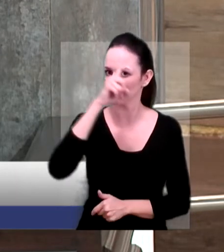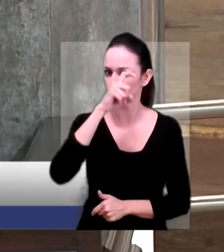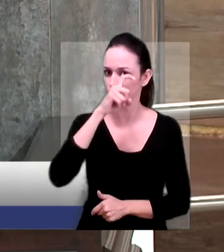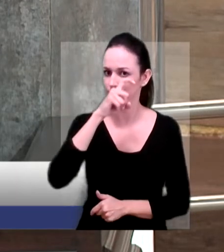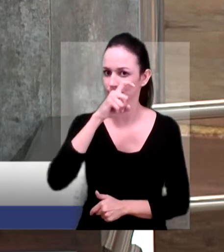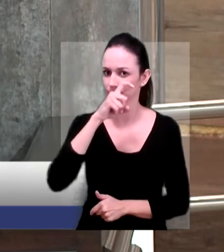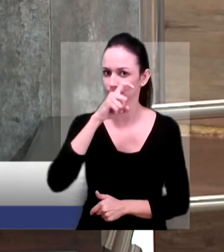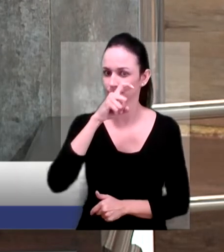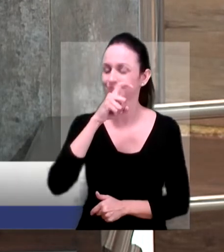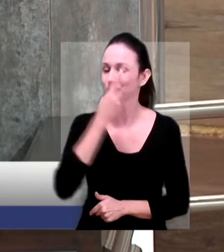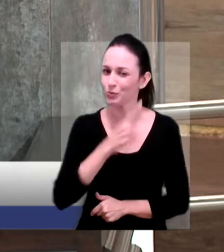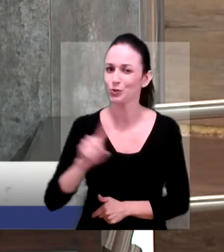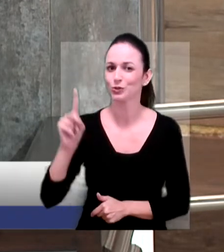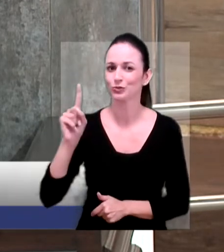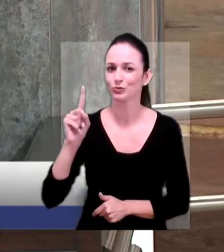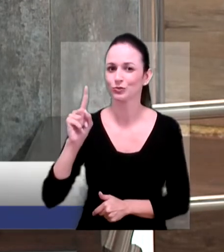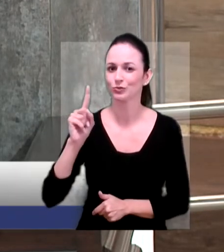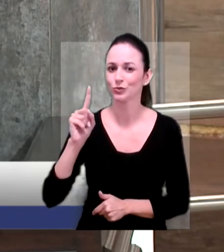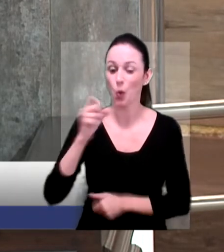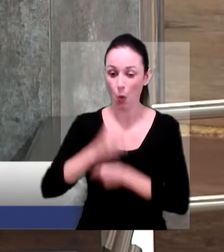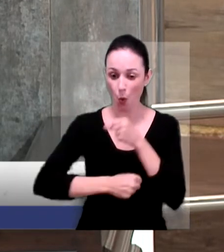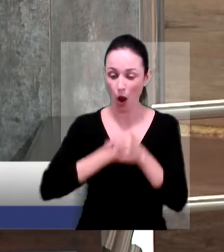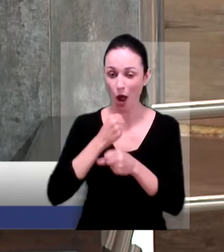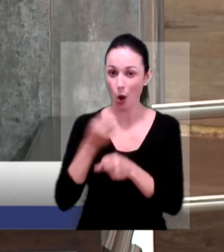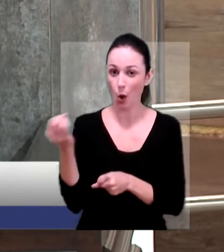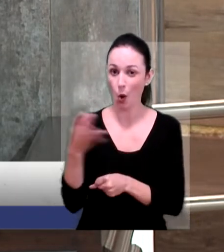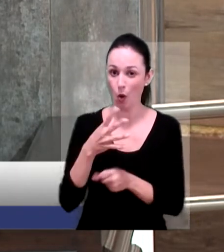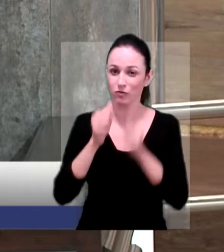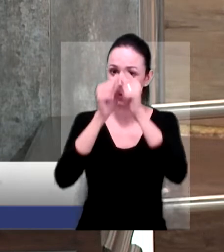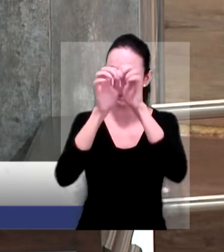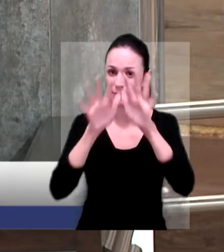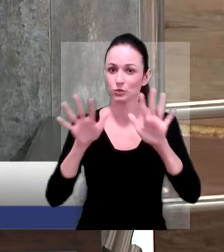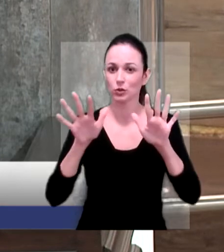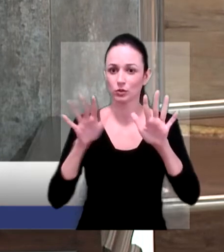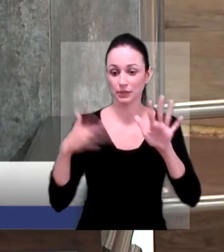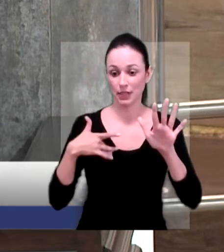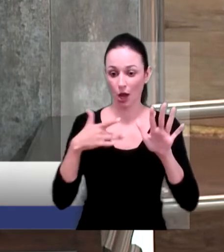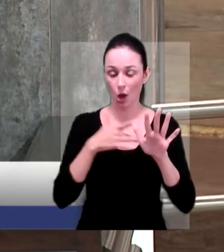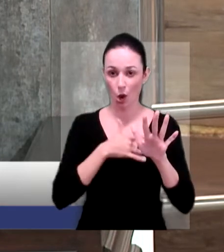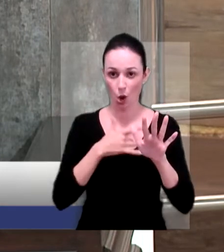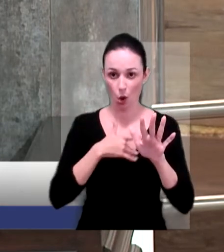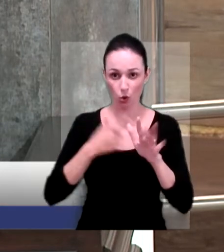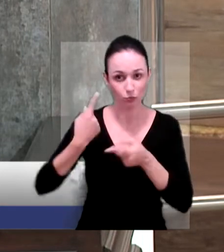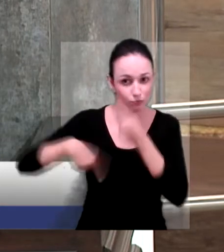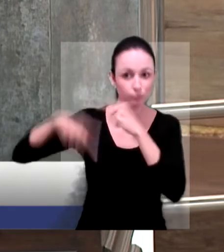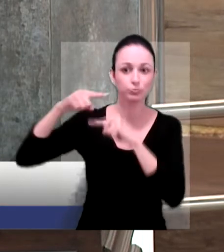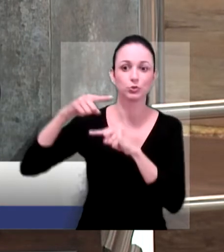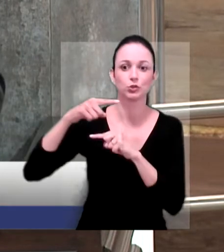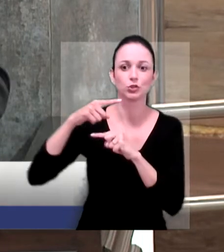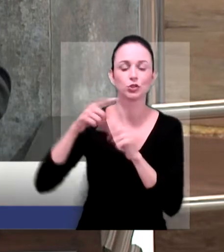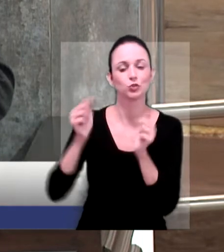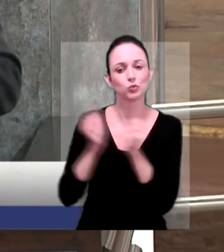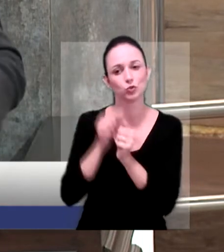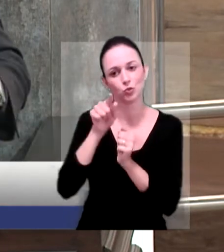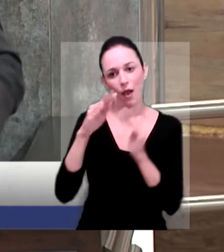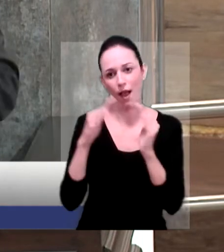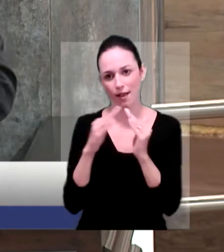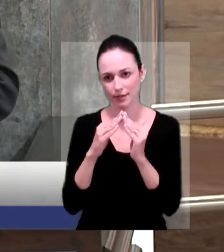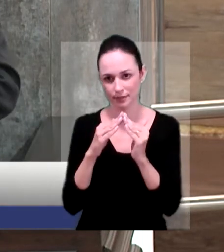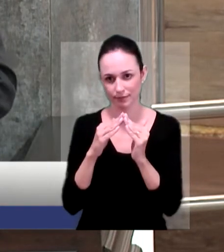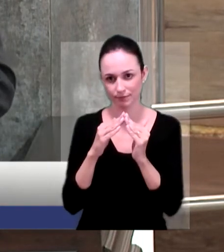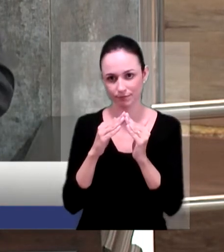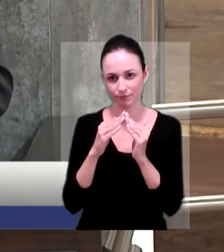que o ano novo seja abençoado, que a saúde e a prosperidade venham à sua casa, que a gente possa a voltar a ter uma